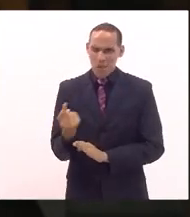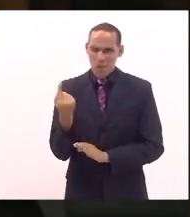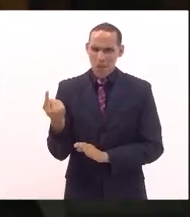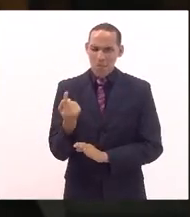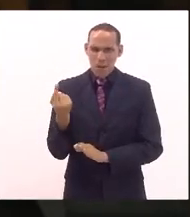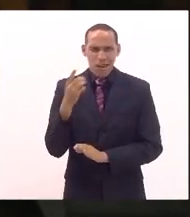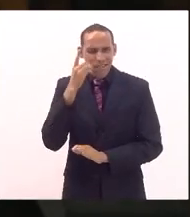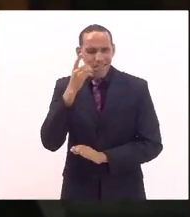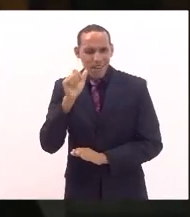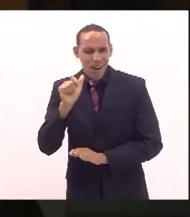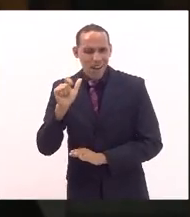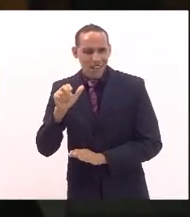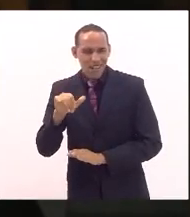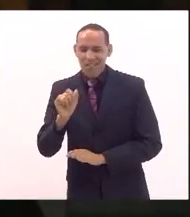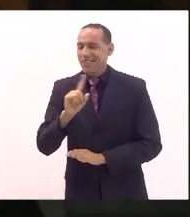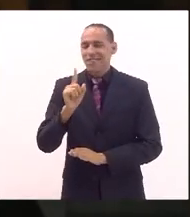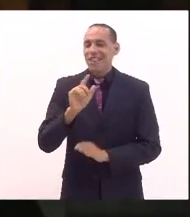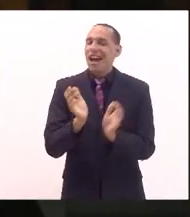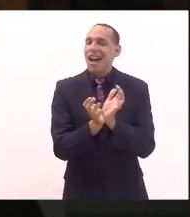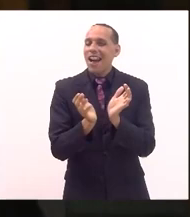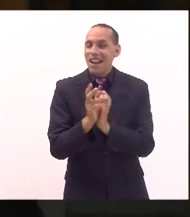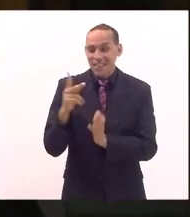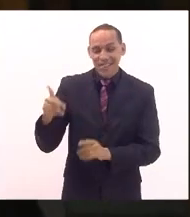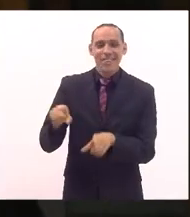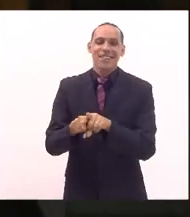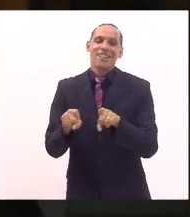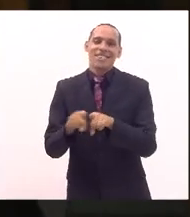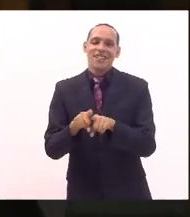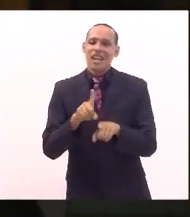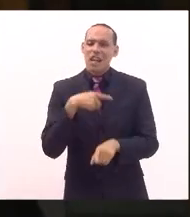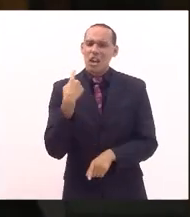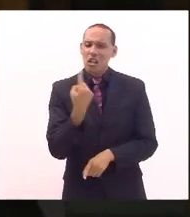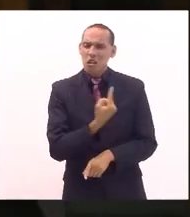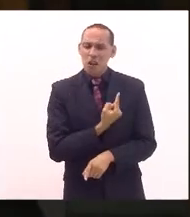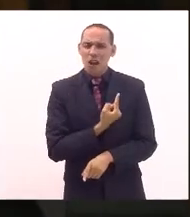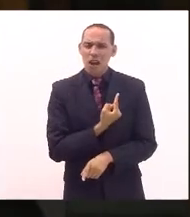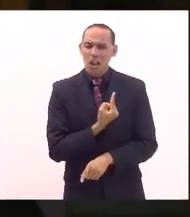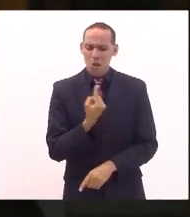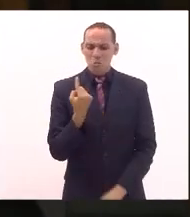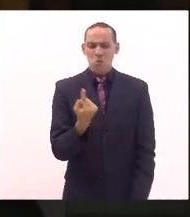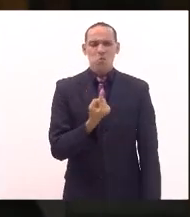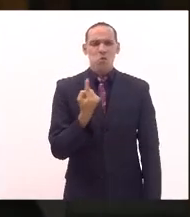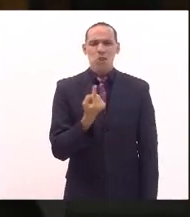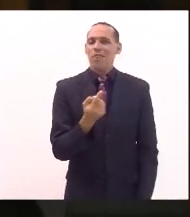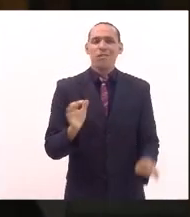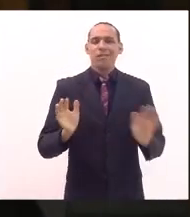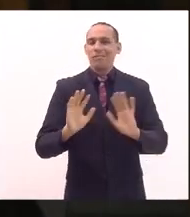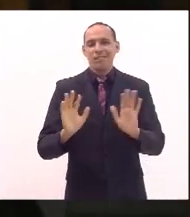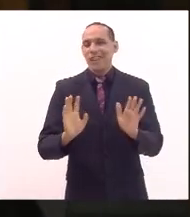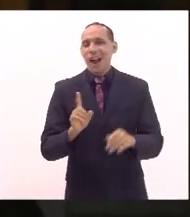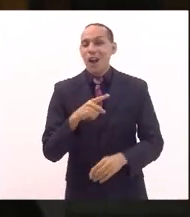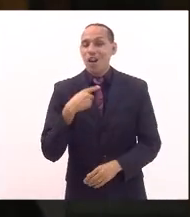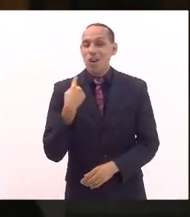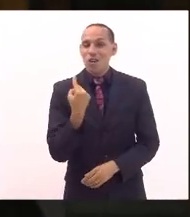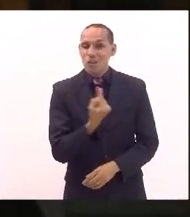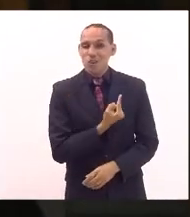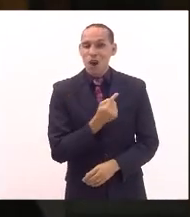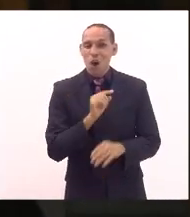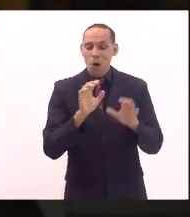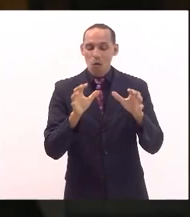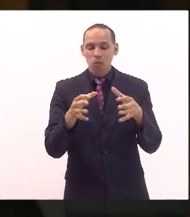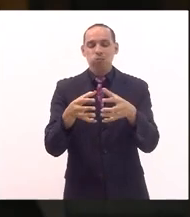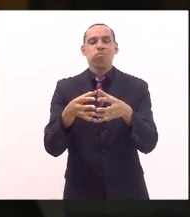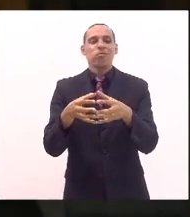depende também do seu gabinete Nós não somos segmentos solitários nós somos um